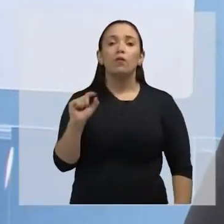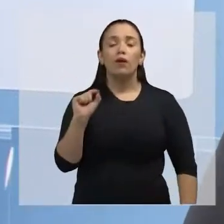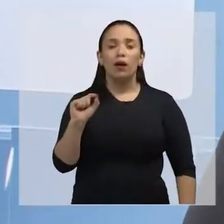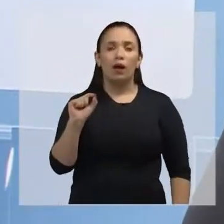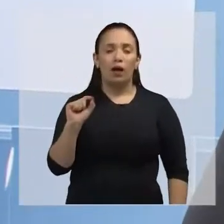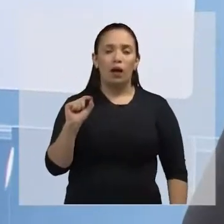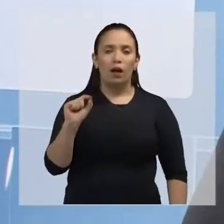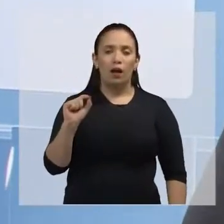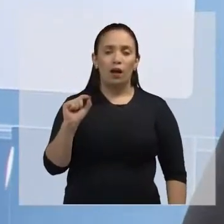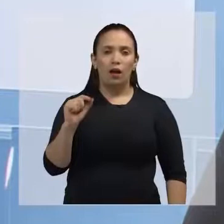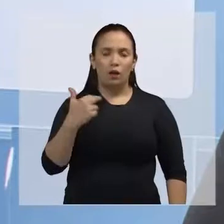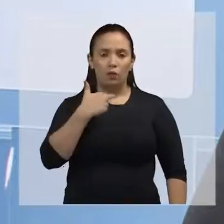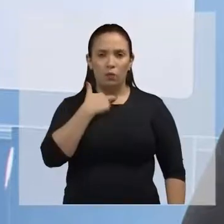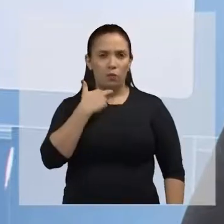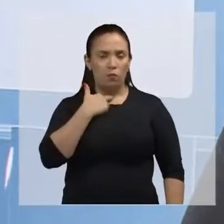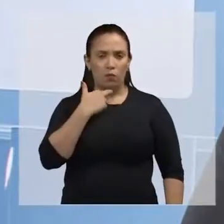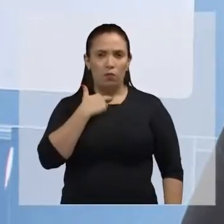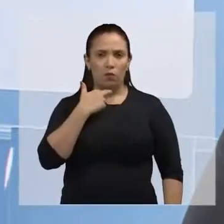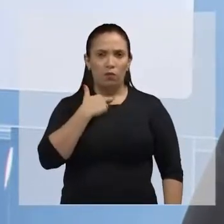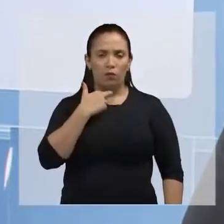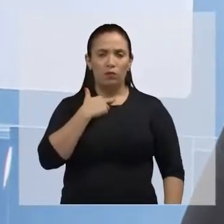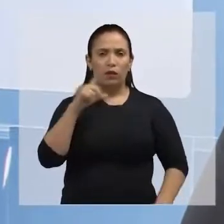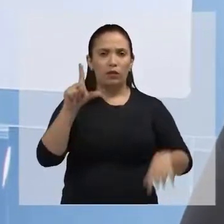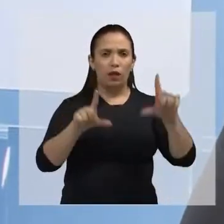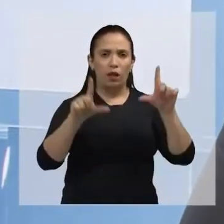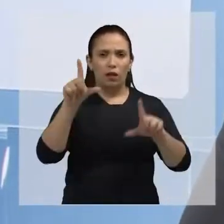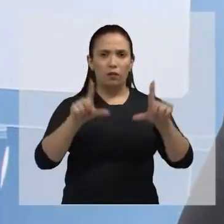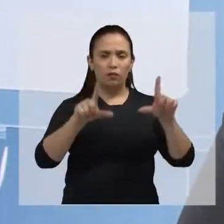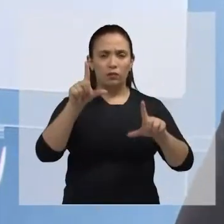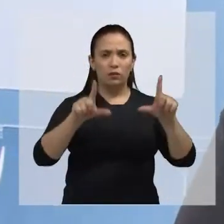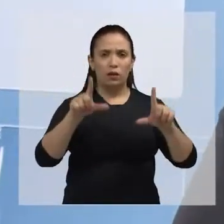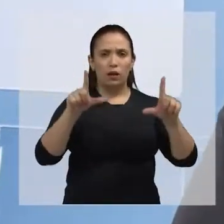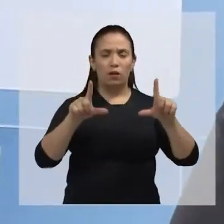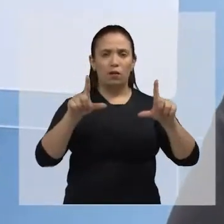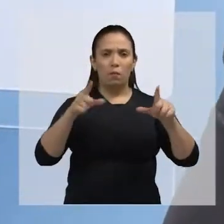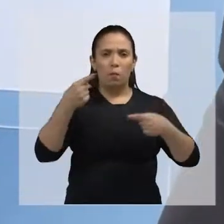deveria haver transmissão de televisão pelo tribunal.